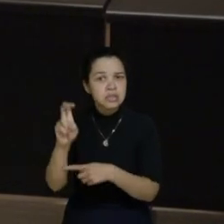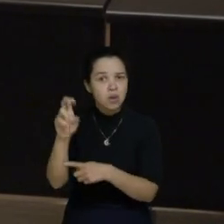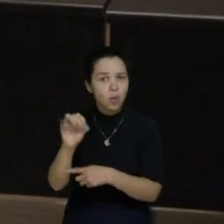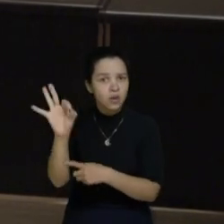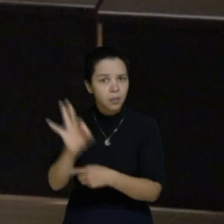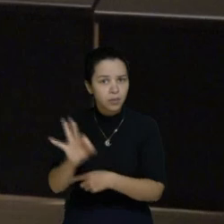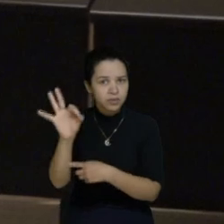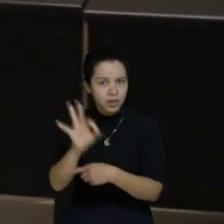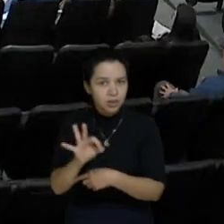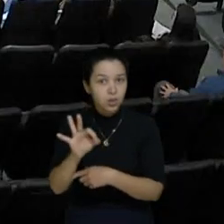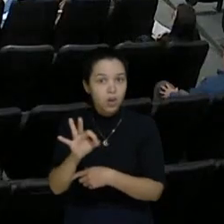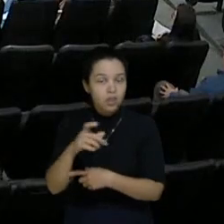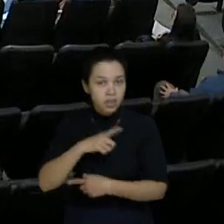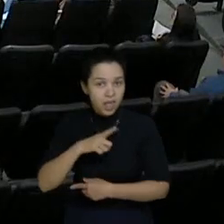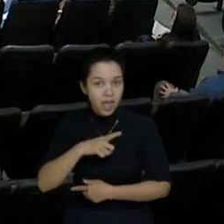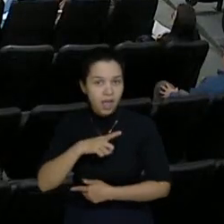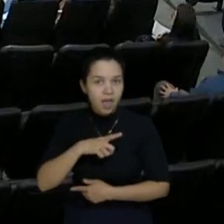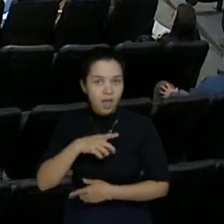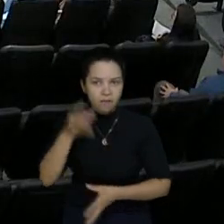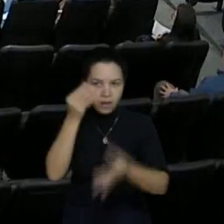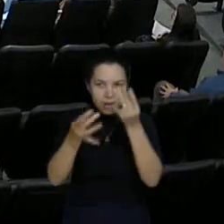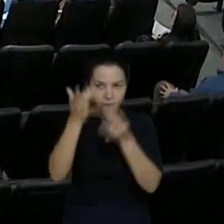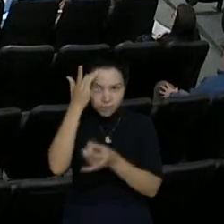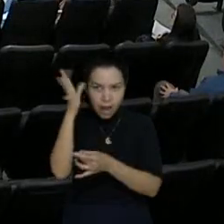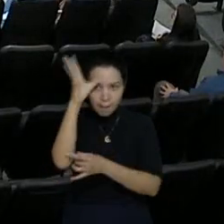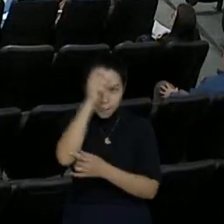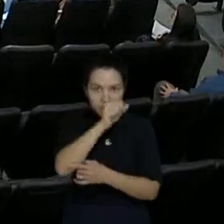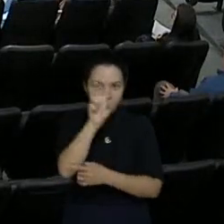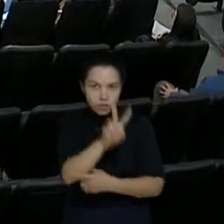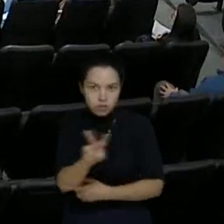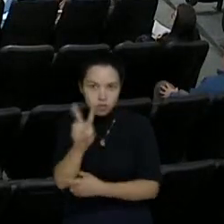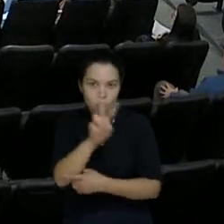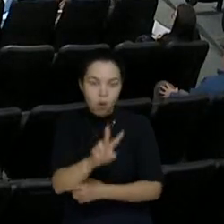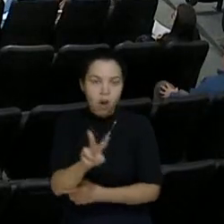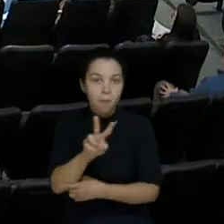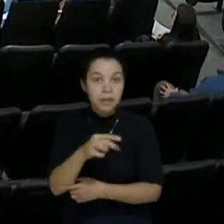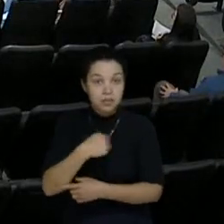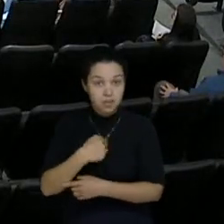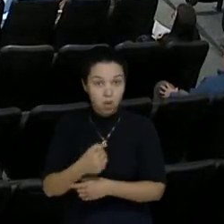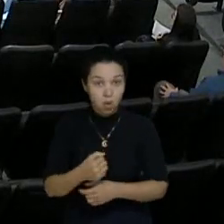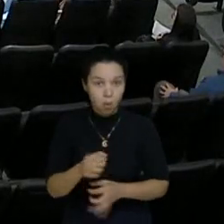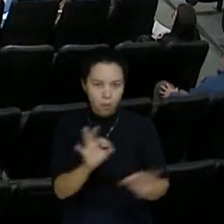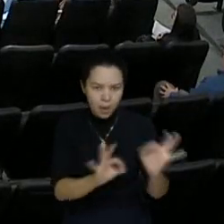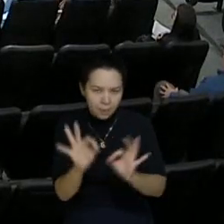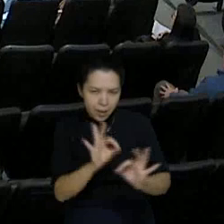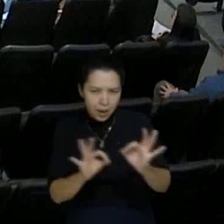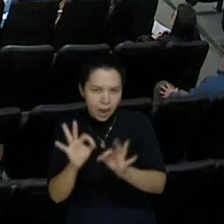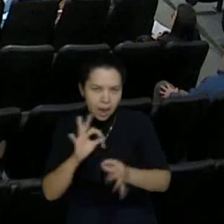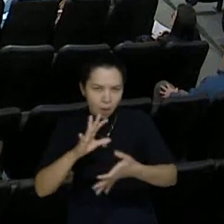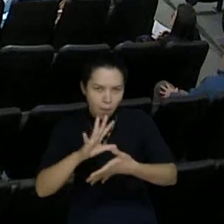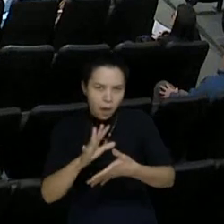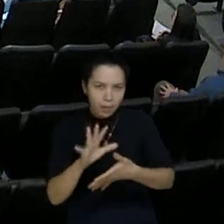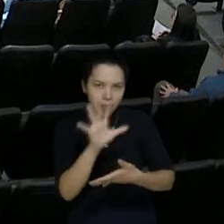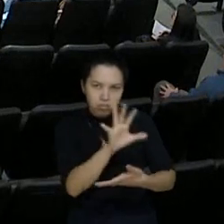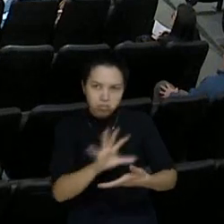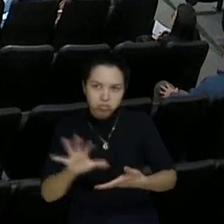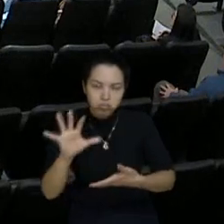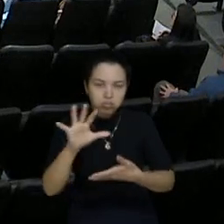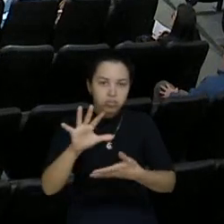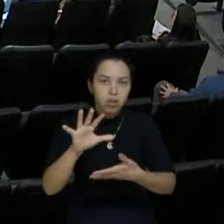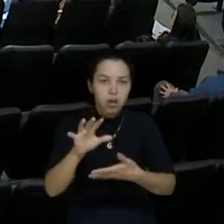de aprendizagem visual mas mais do que isso quando eu tenho que construir uma mapa mental se é o próprio estudante que constrói e você vai